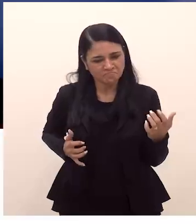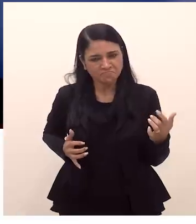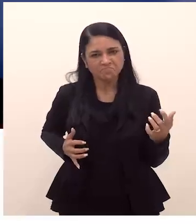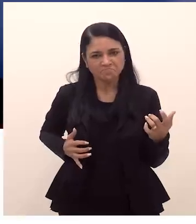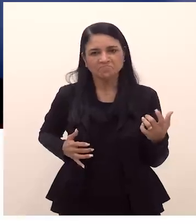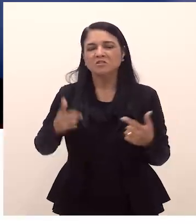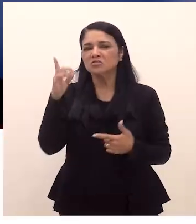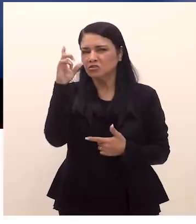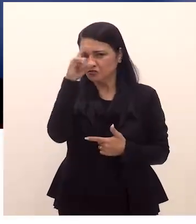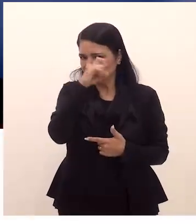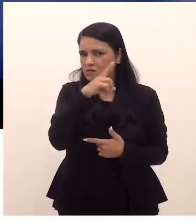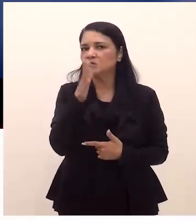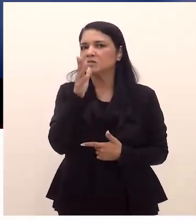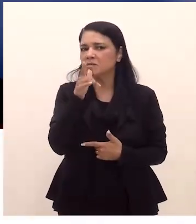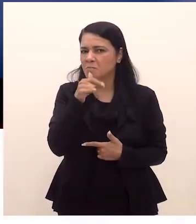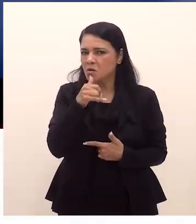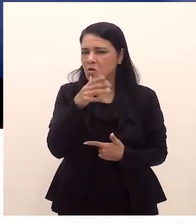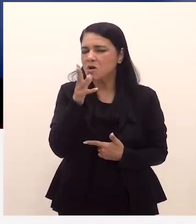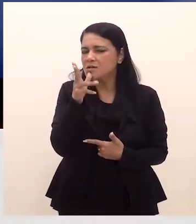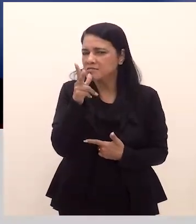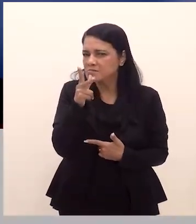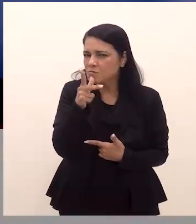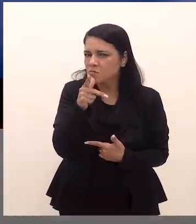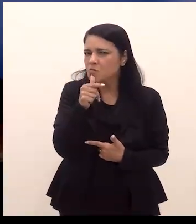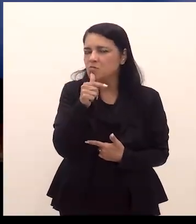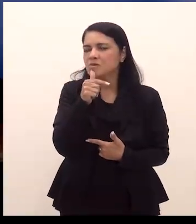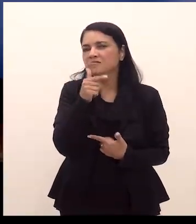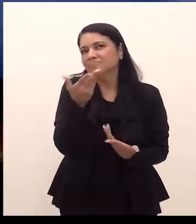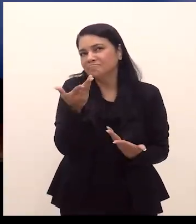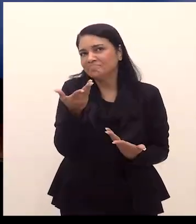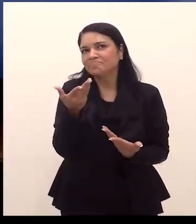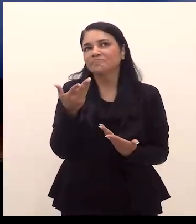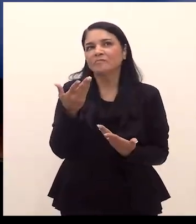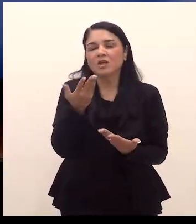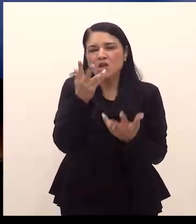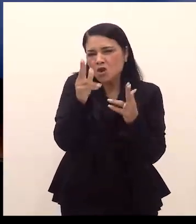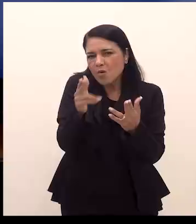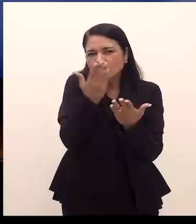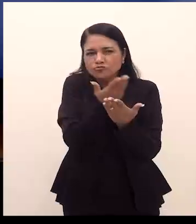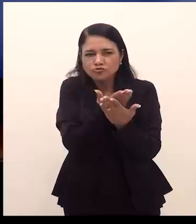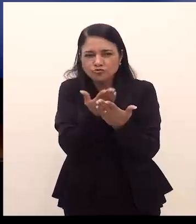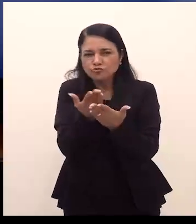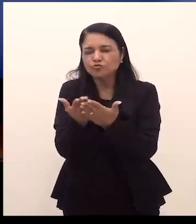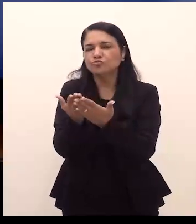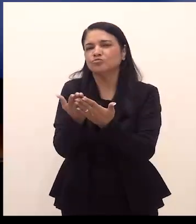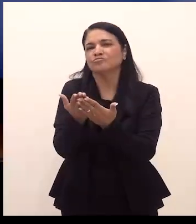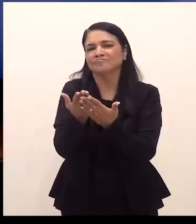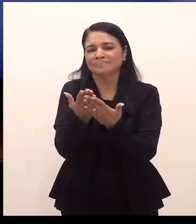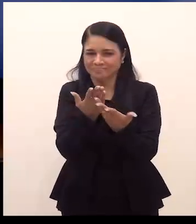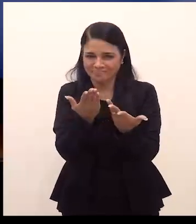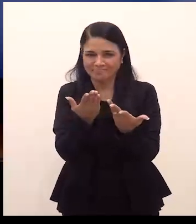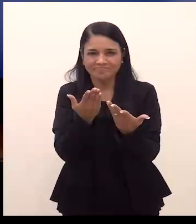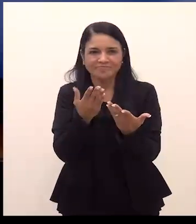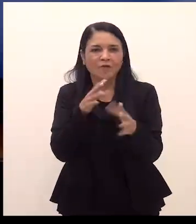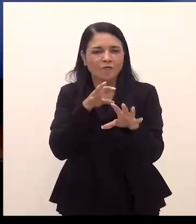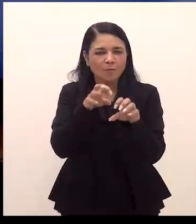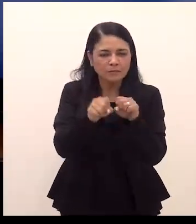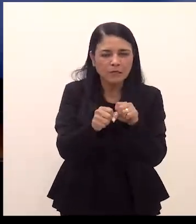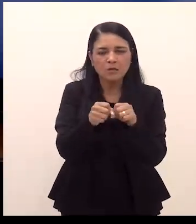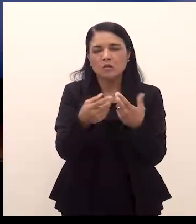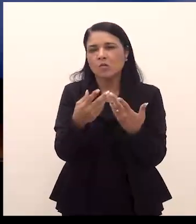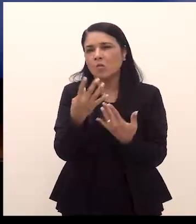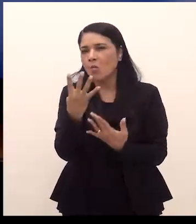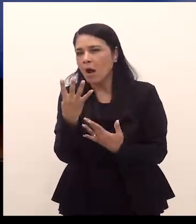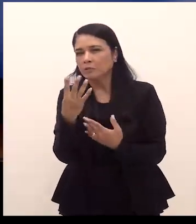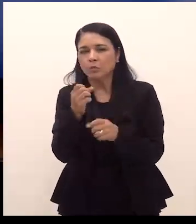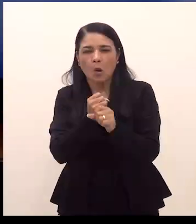você dominar um instrumento realmente demora um tempo, assim, como é um tempo de um estudo para você se especializar em qualquer coisa.